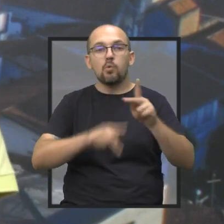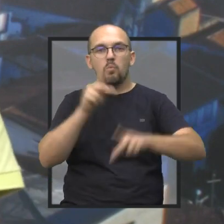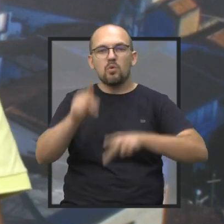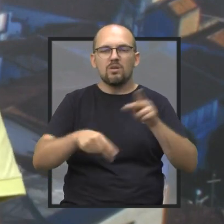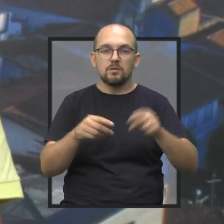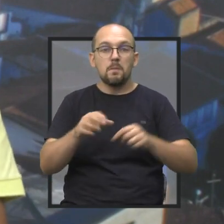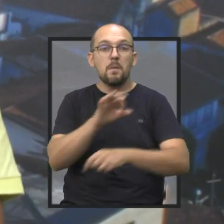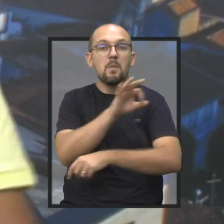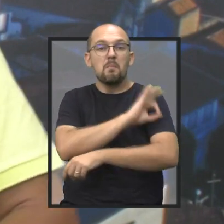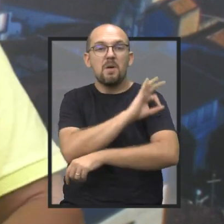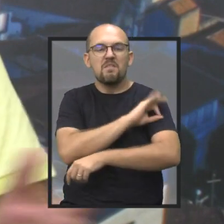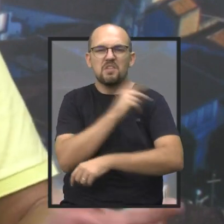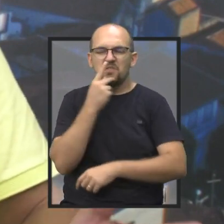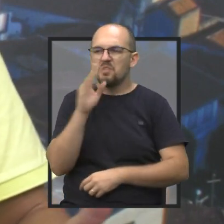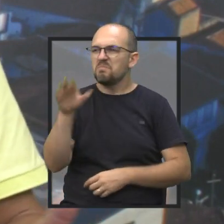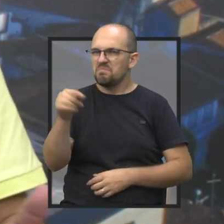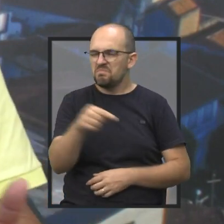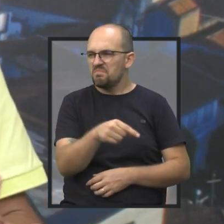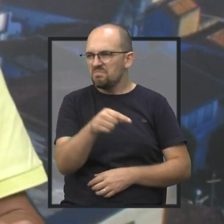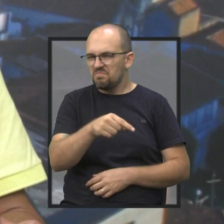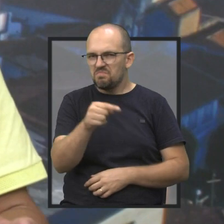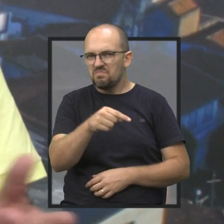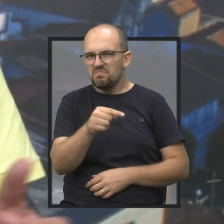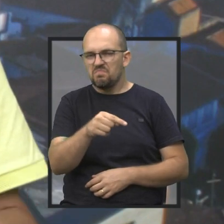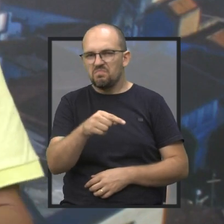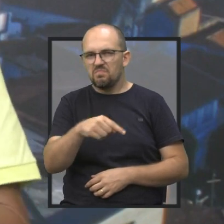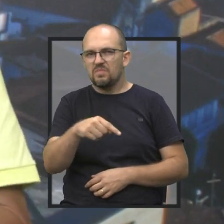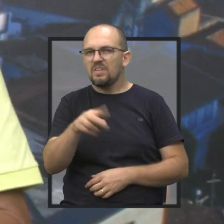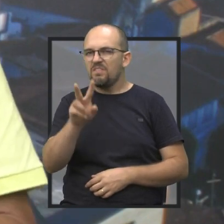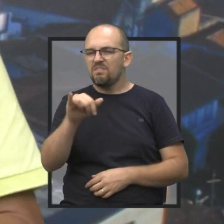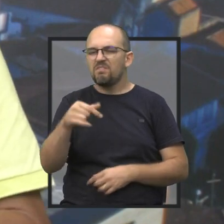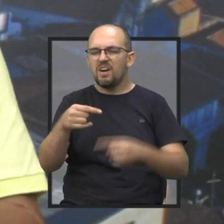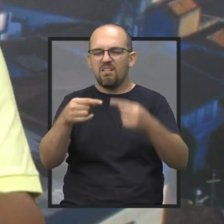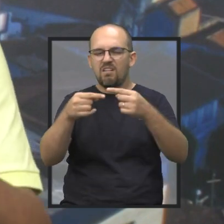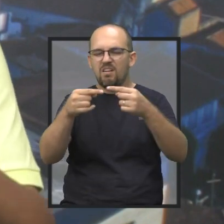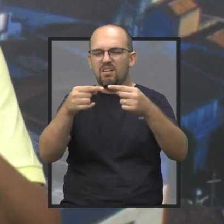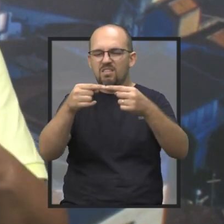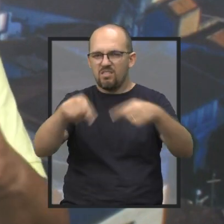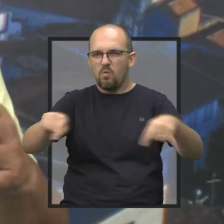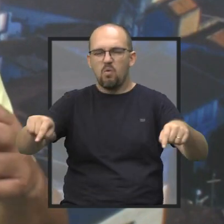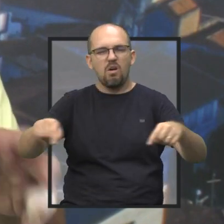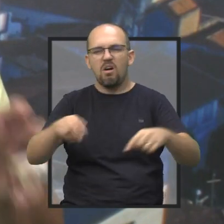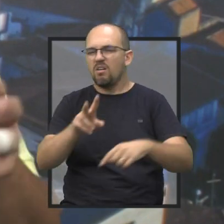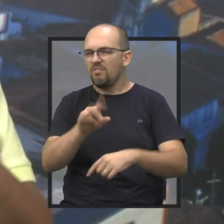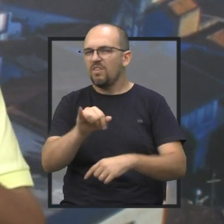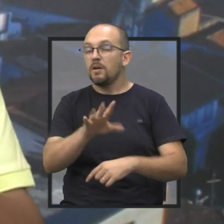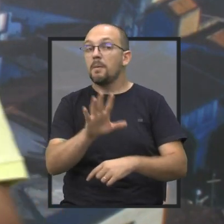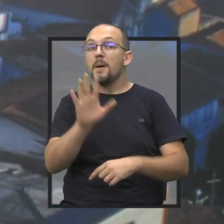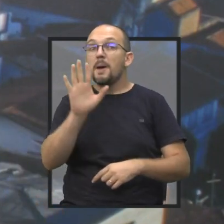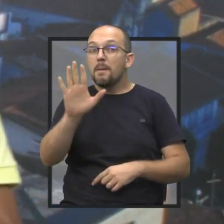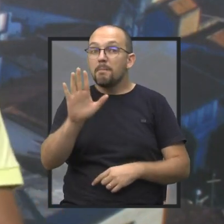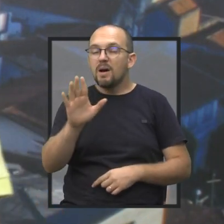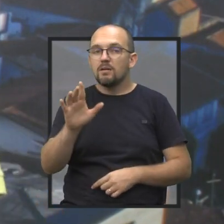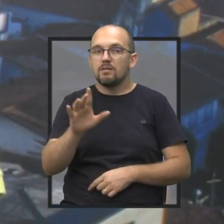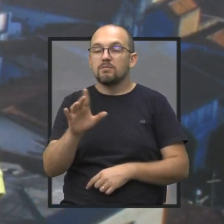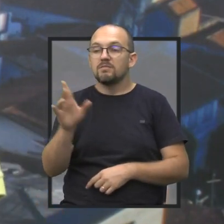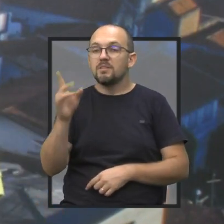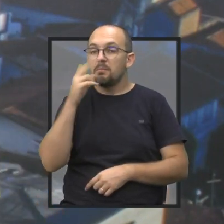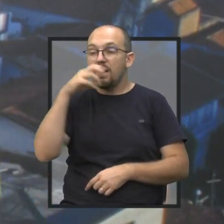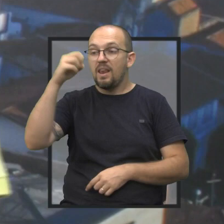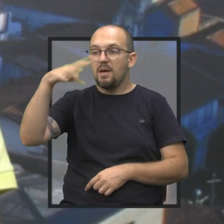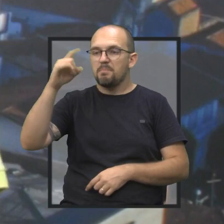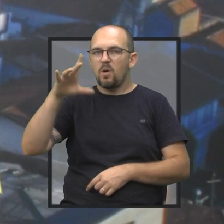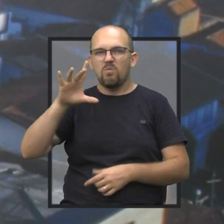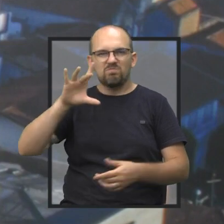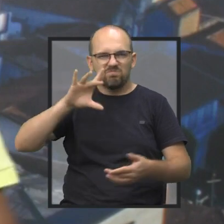políticos, até o prefeito falou, ali pode falar que vai inaugurar, pode fazer o que quiser, mas ali colou, Lampião.